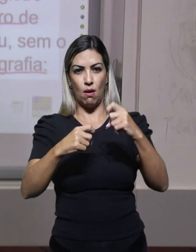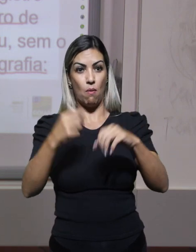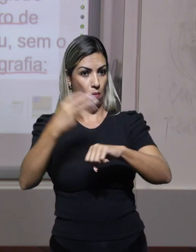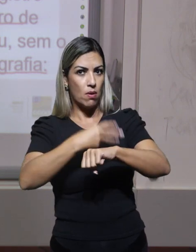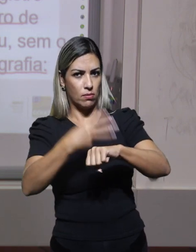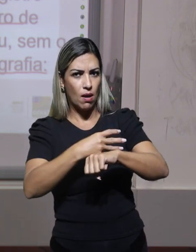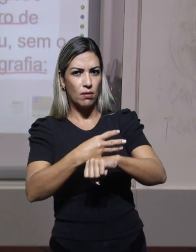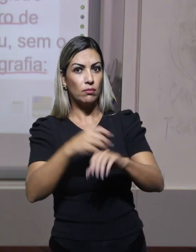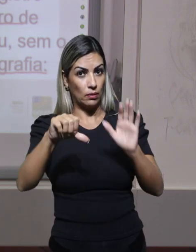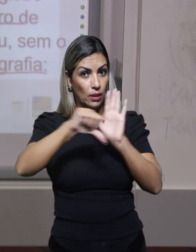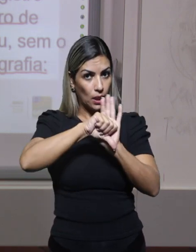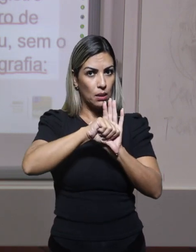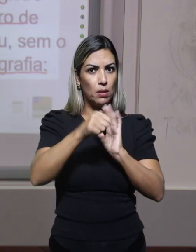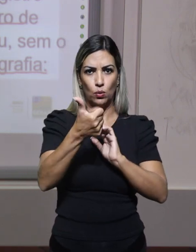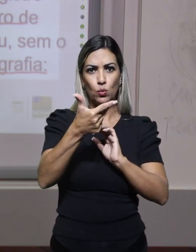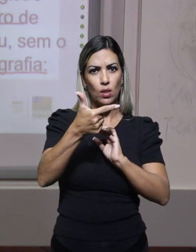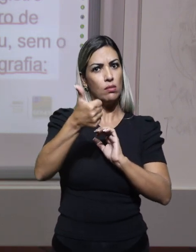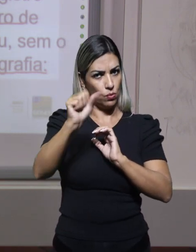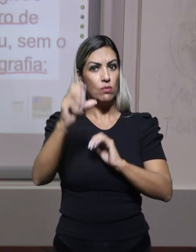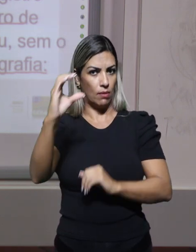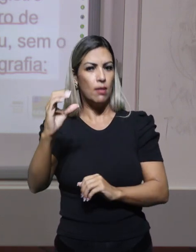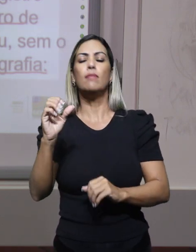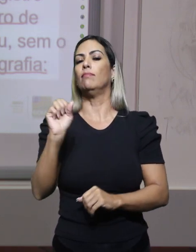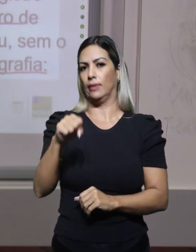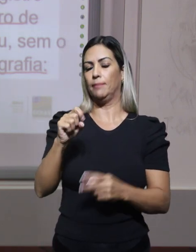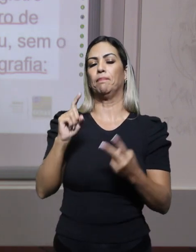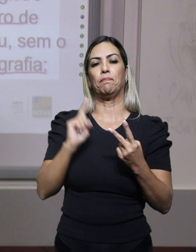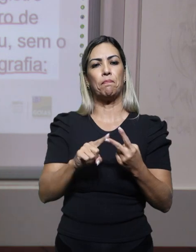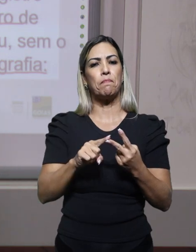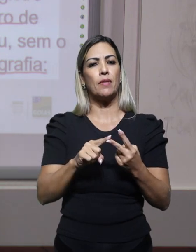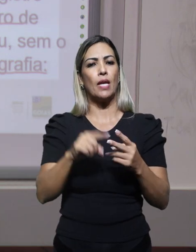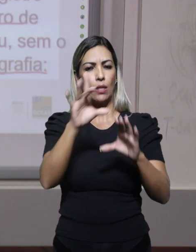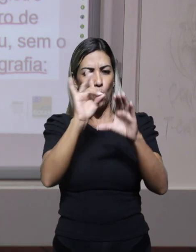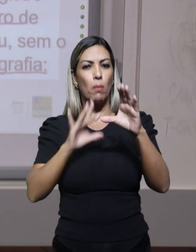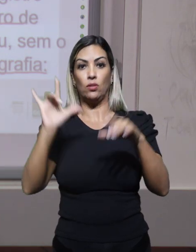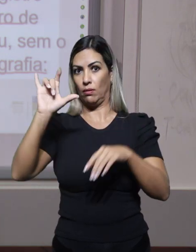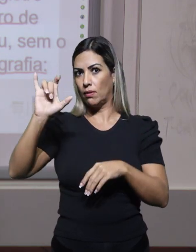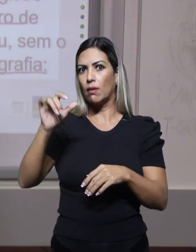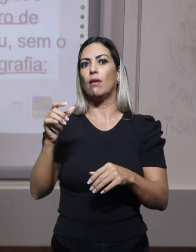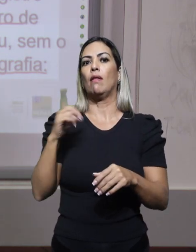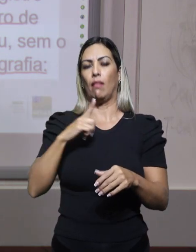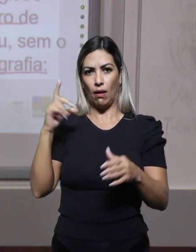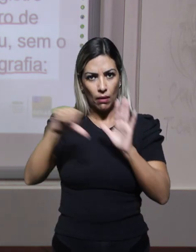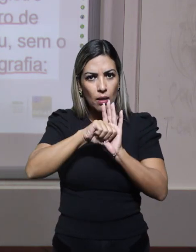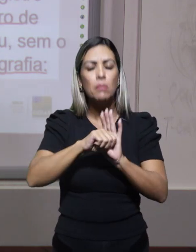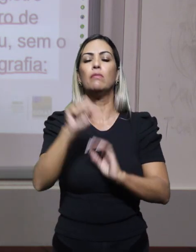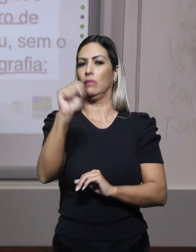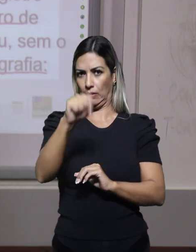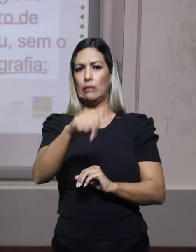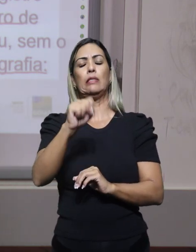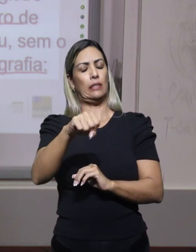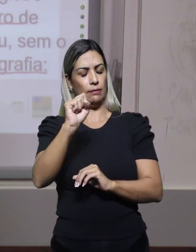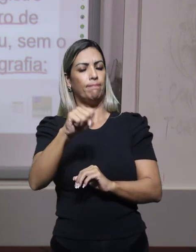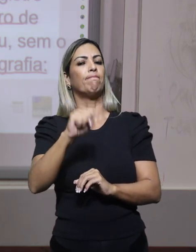sexual no WhatsApp está cometendo 218C? Está. Quem publica no Instagram está cometendo?